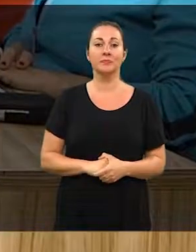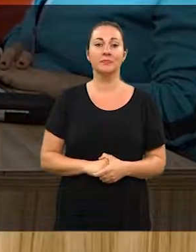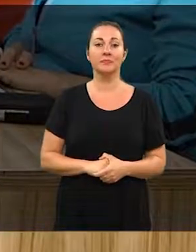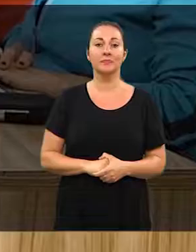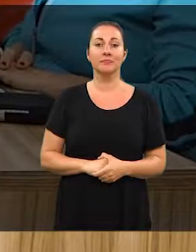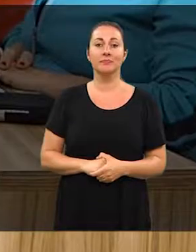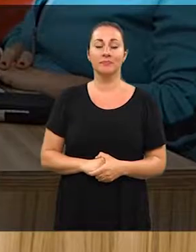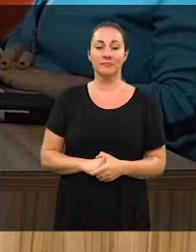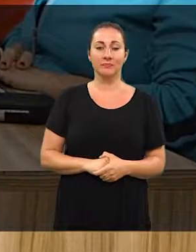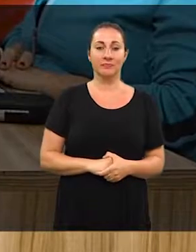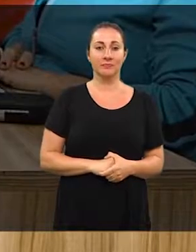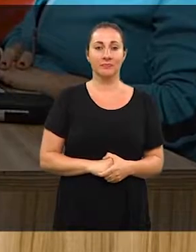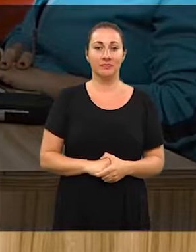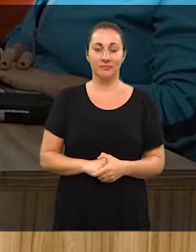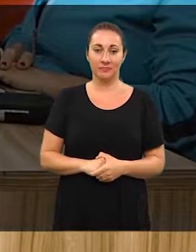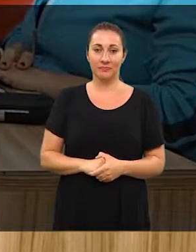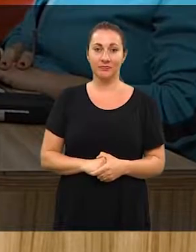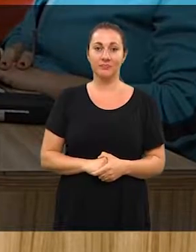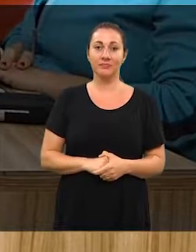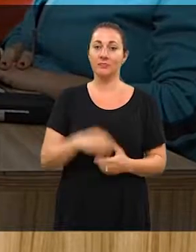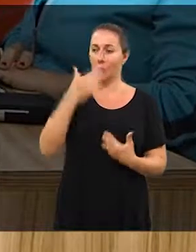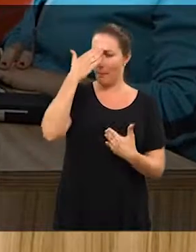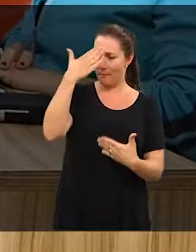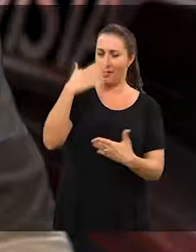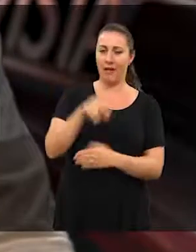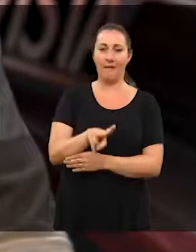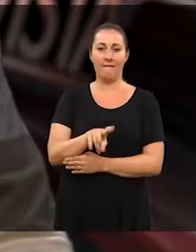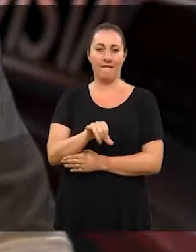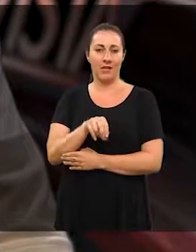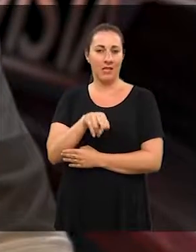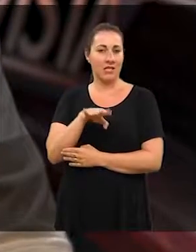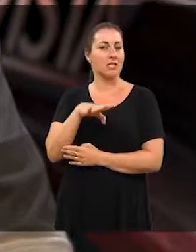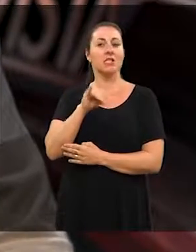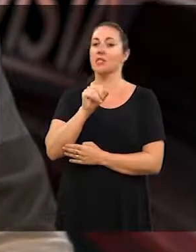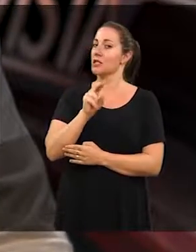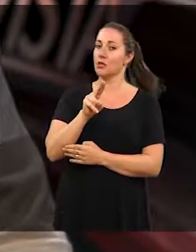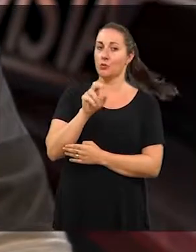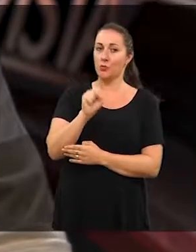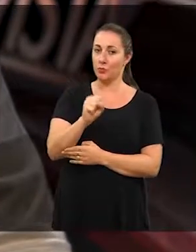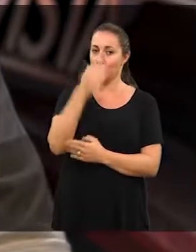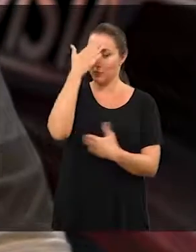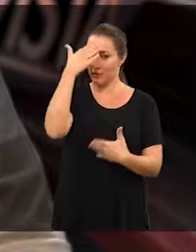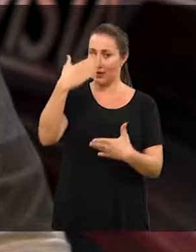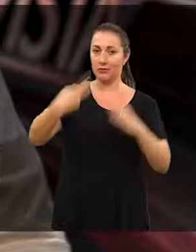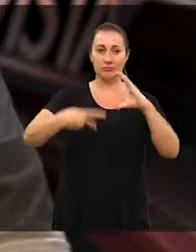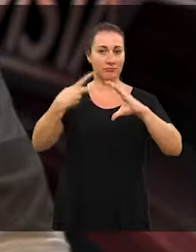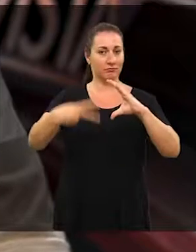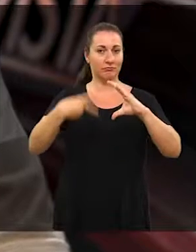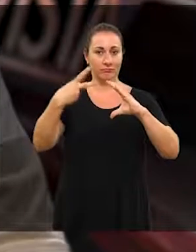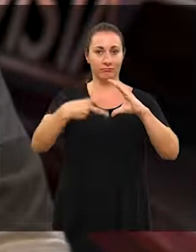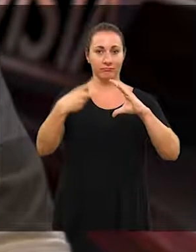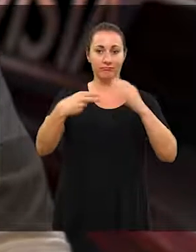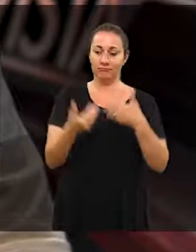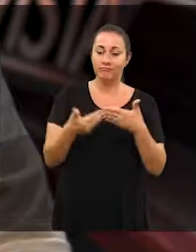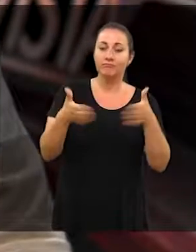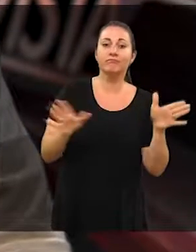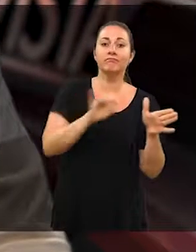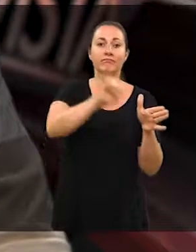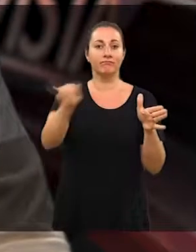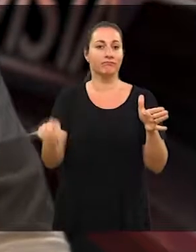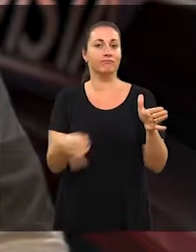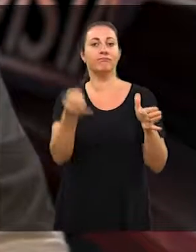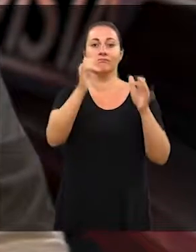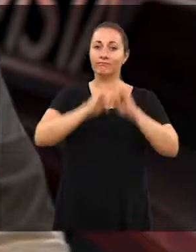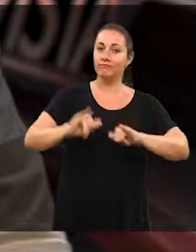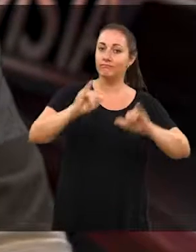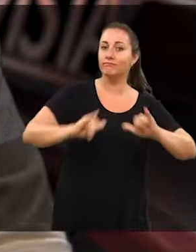Gostaria de começar a explicar como que funciona. Pode ser. Obrigado, Vinícius, em primeiro lugar. Obrigado para a TV Câmara, pela oportunidade, pelo espaço que está